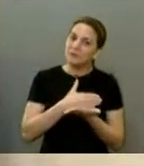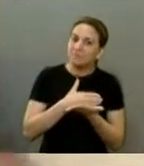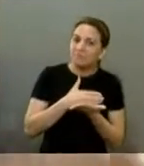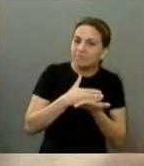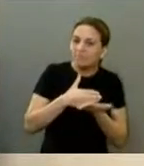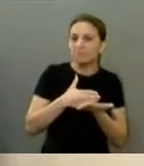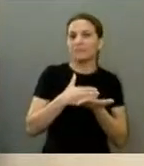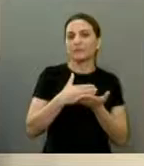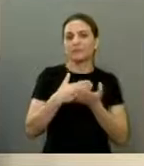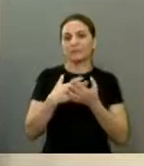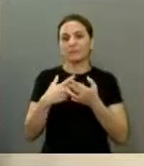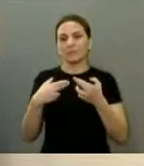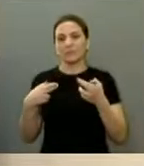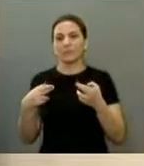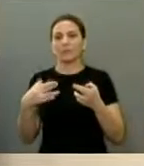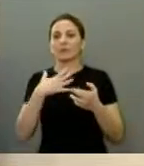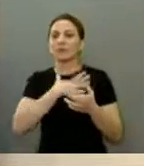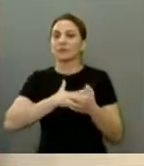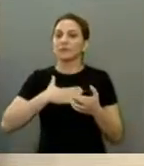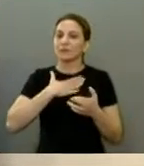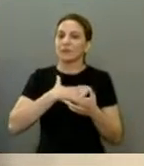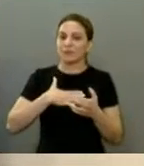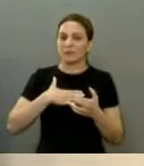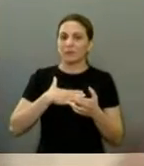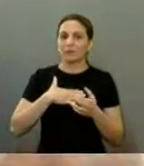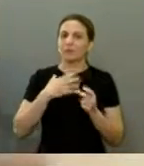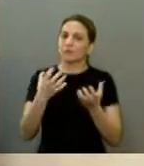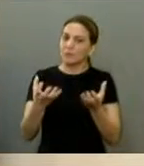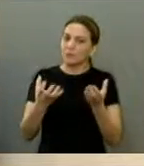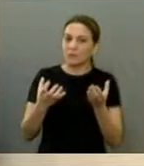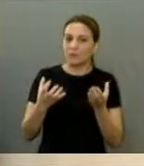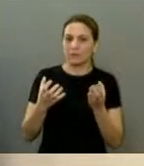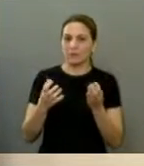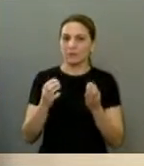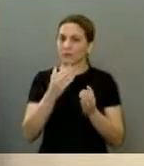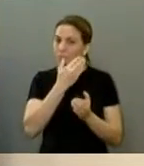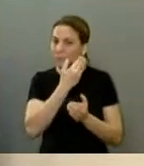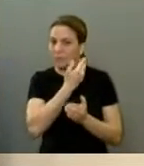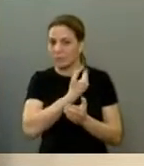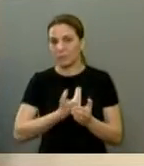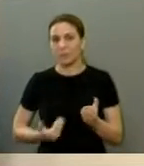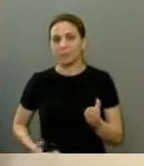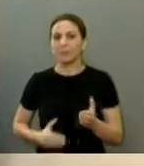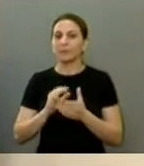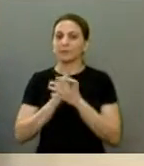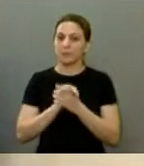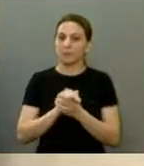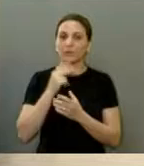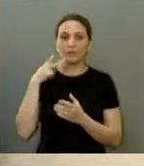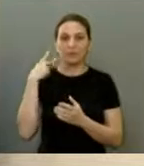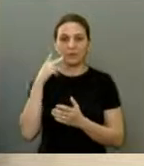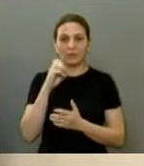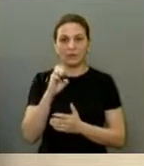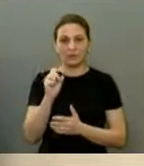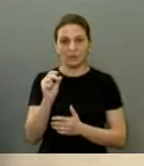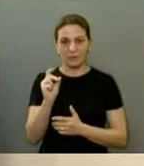inicialmente, uma coisa que me agradou muito. Eu quero aqui, de público, parabenizar a vereadora Edna